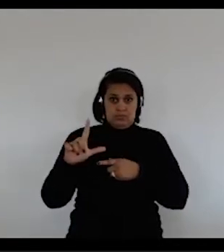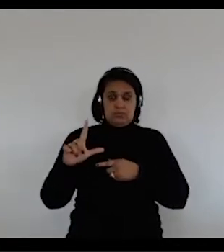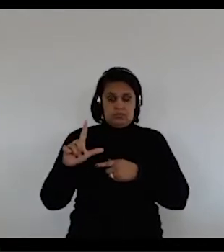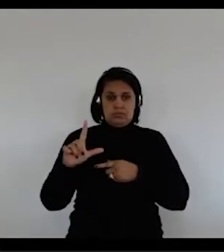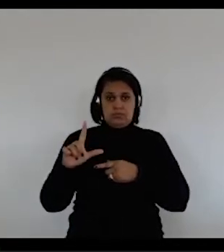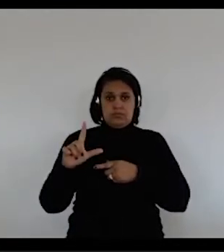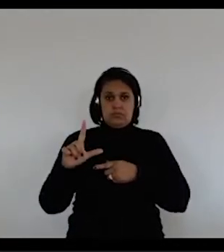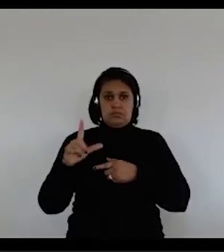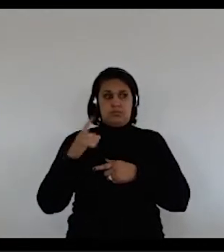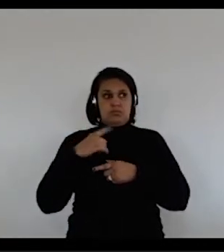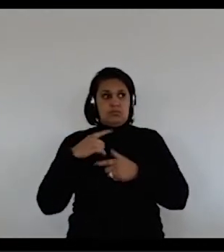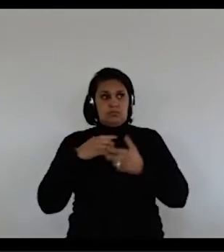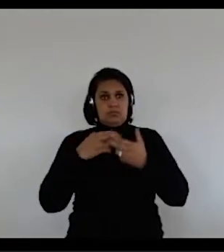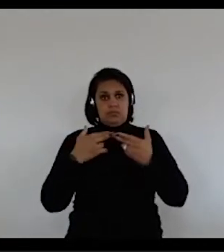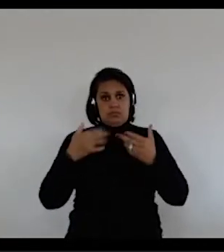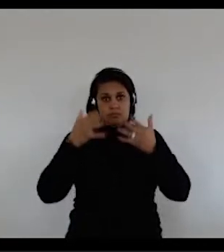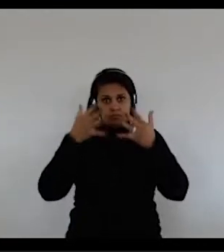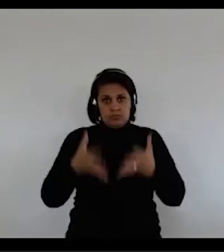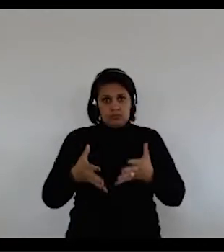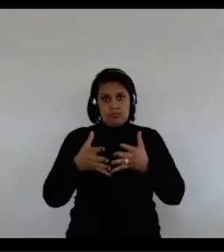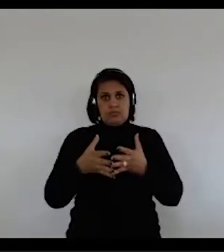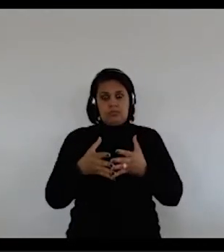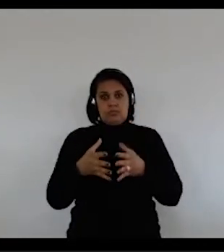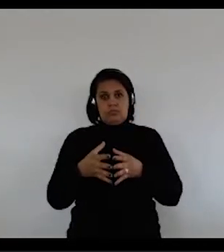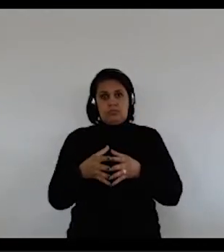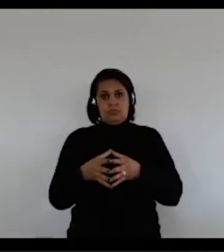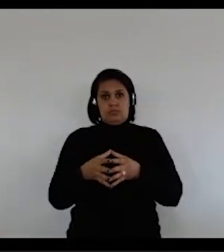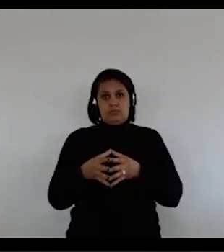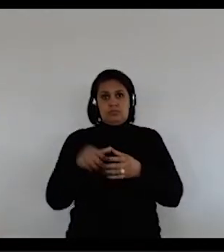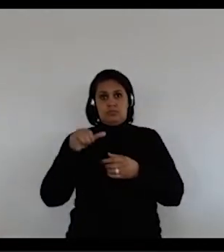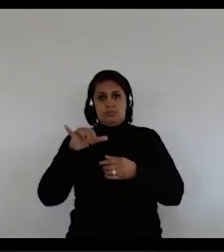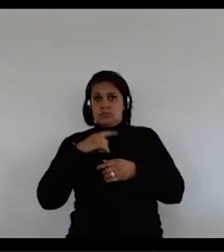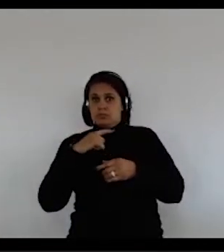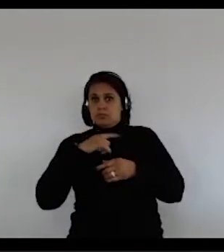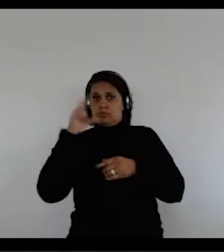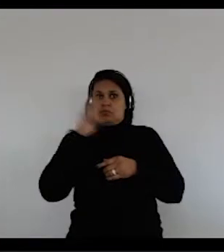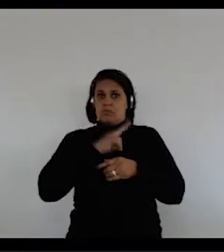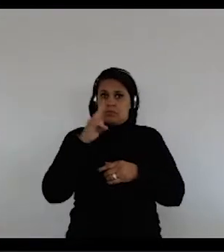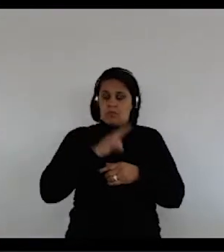as atuações que, pela sua urgência,